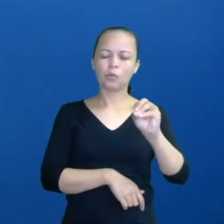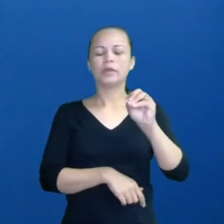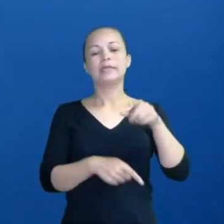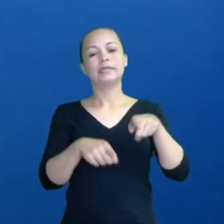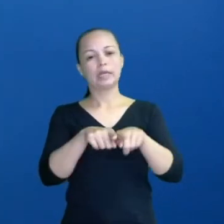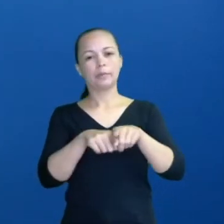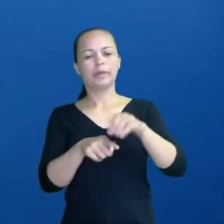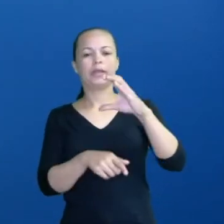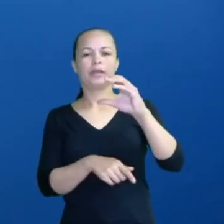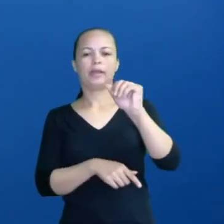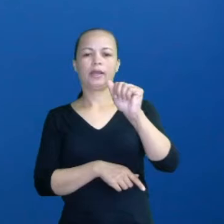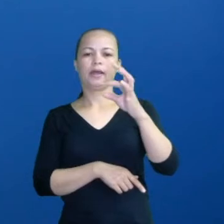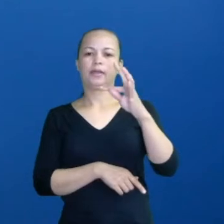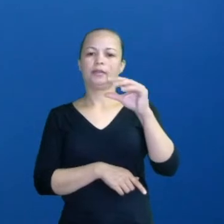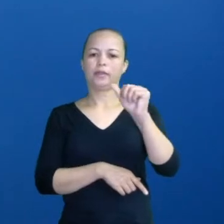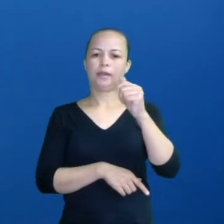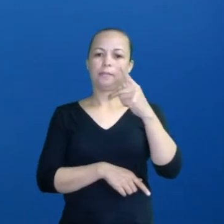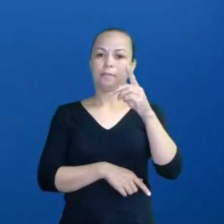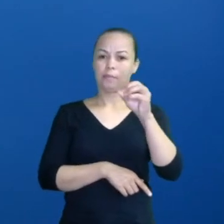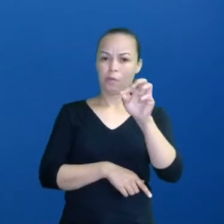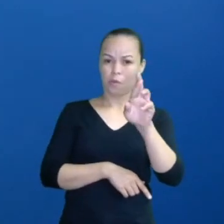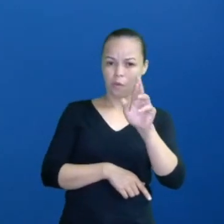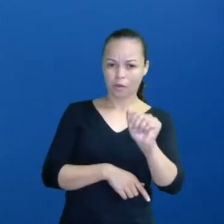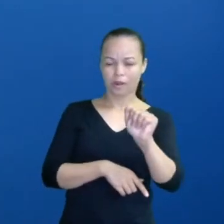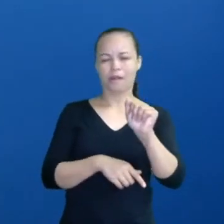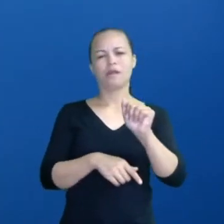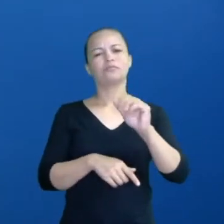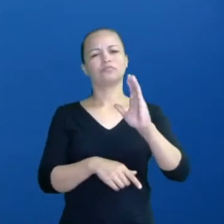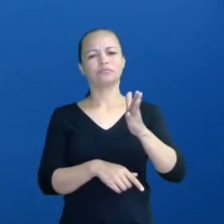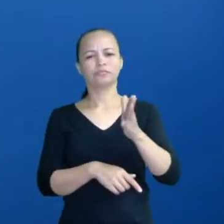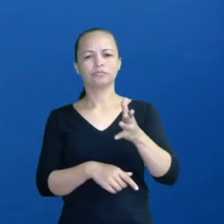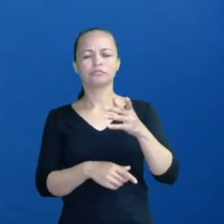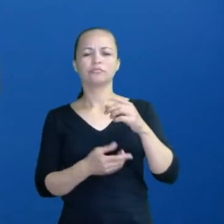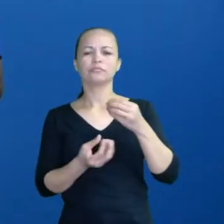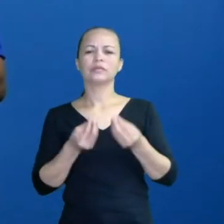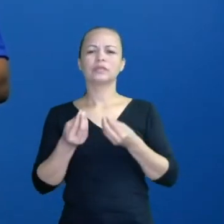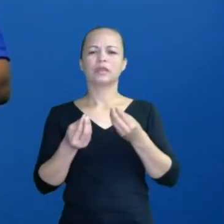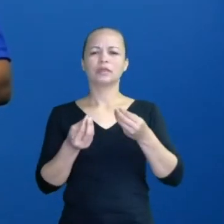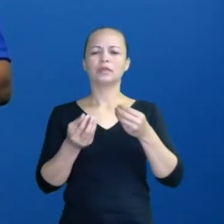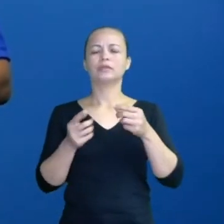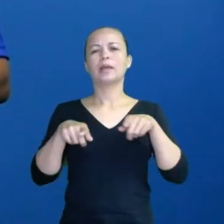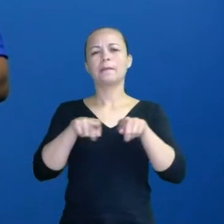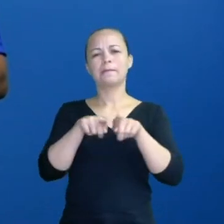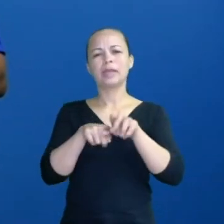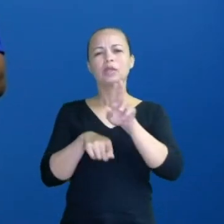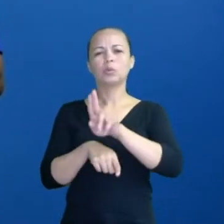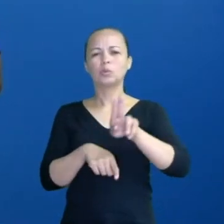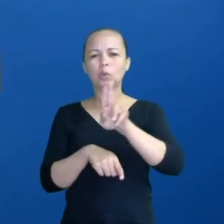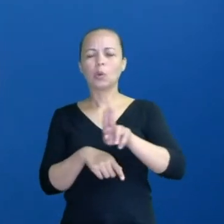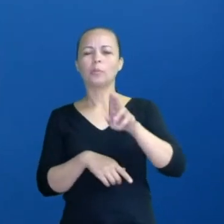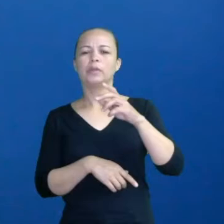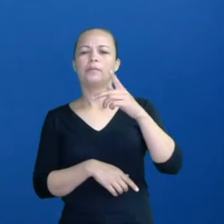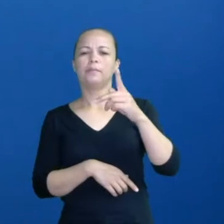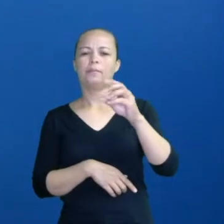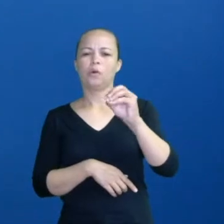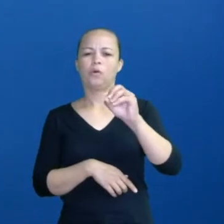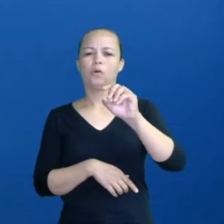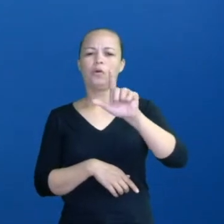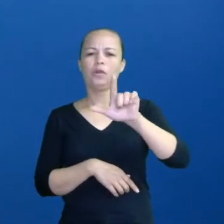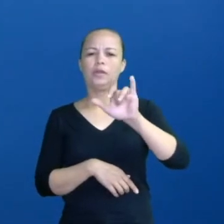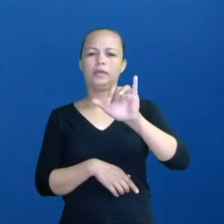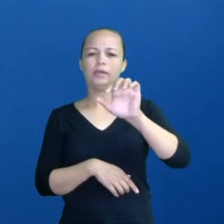para poliomielite. Talvez vocês não conheçam por esse nome, mas tem como a chamada paralisia